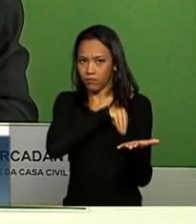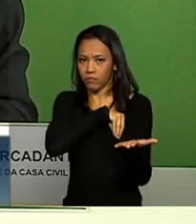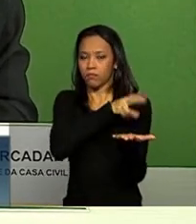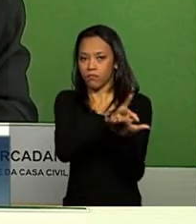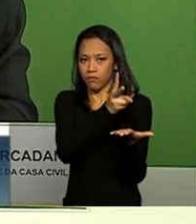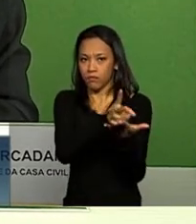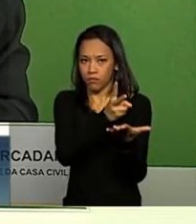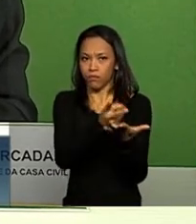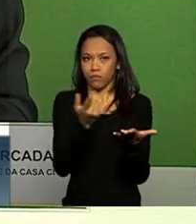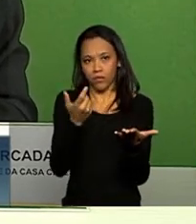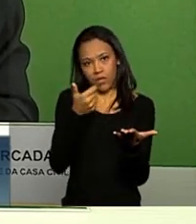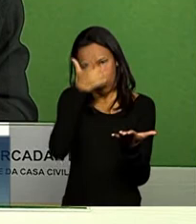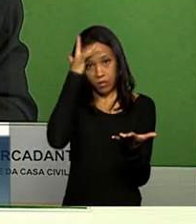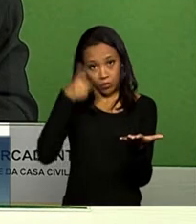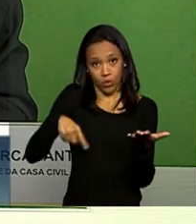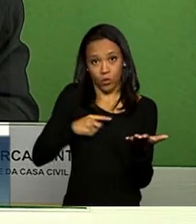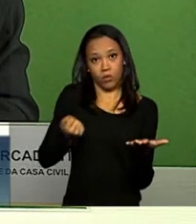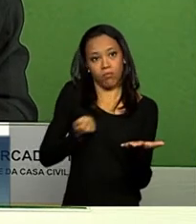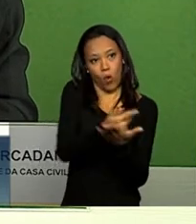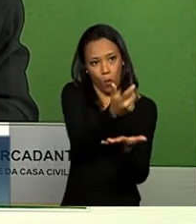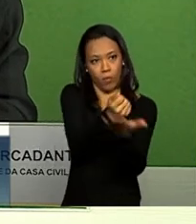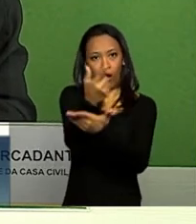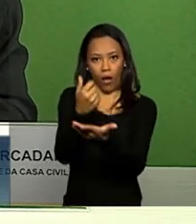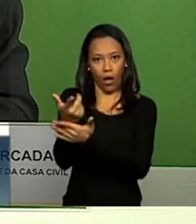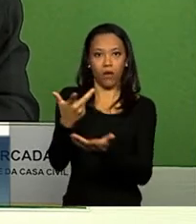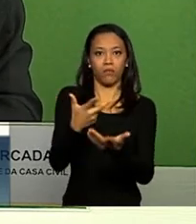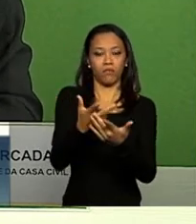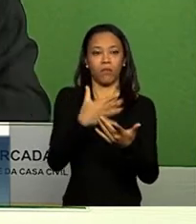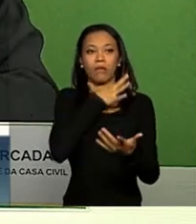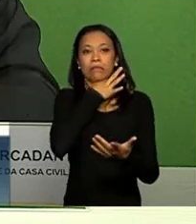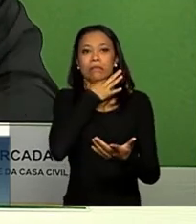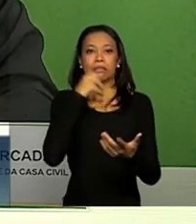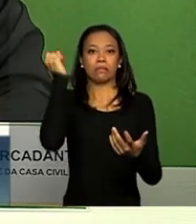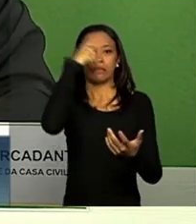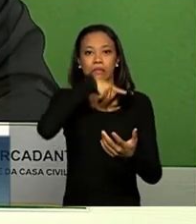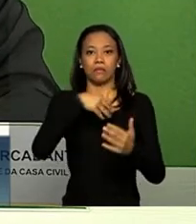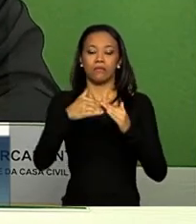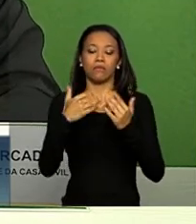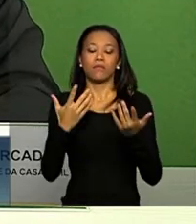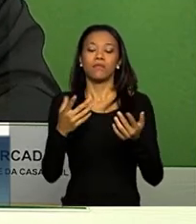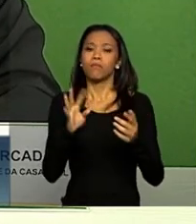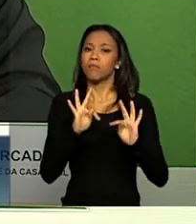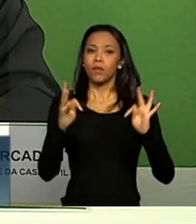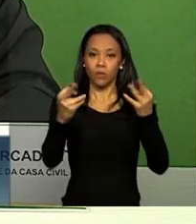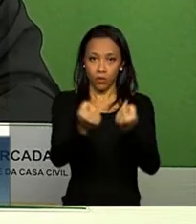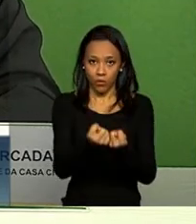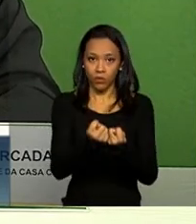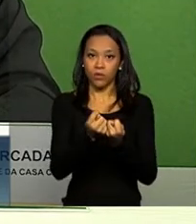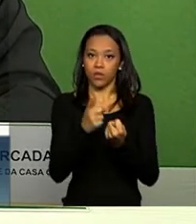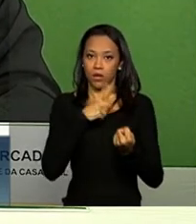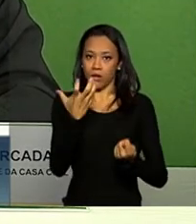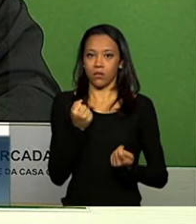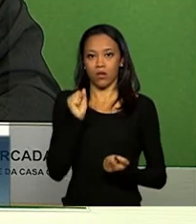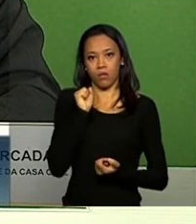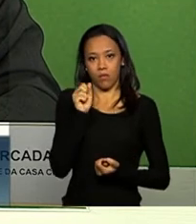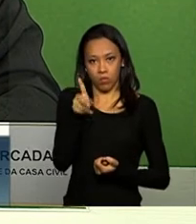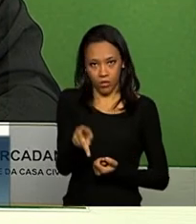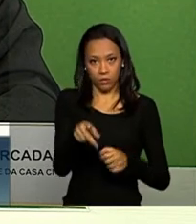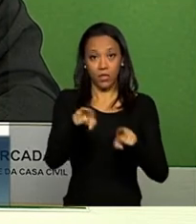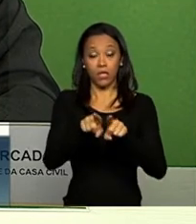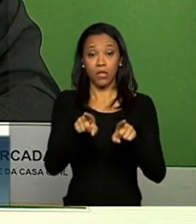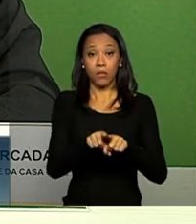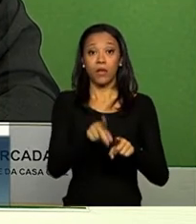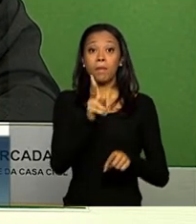de compra, pelo INPC cheio para todos os demais aposentados. E eu volto a dizer o que eu disse. Eu